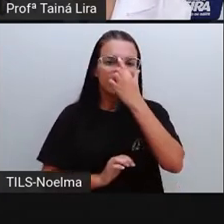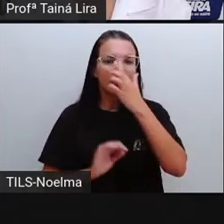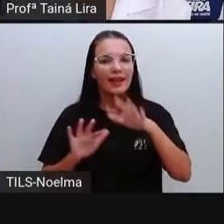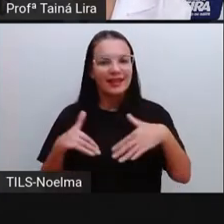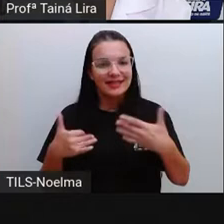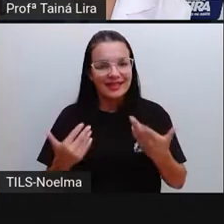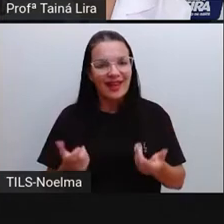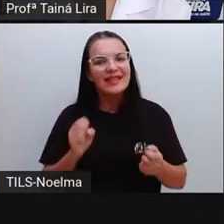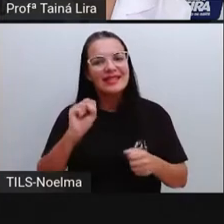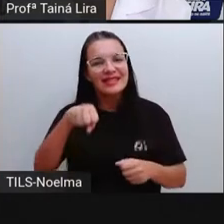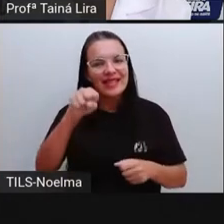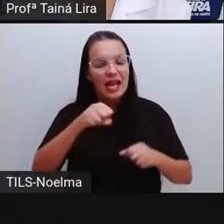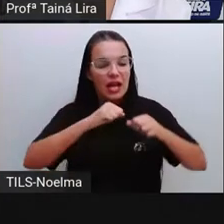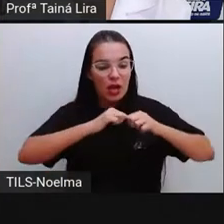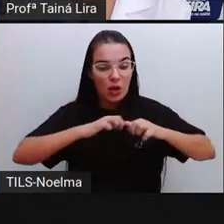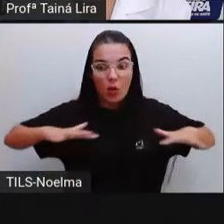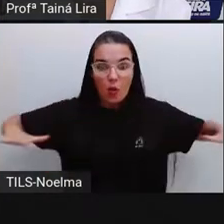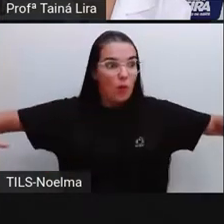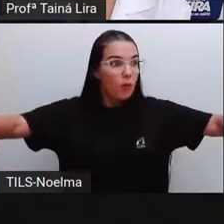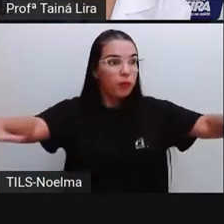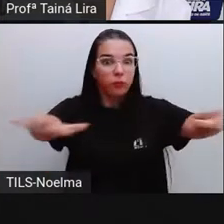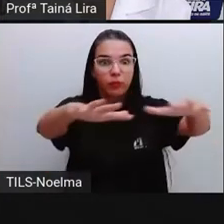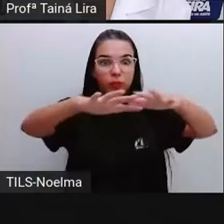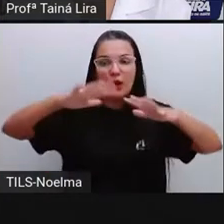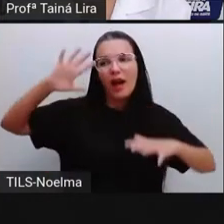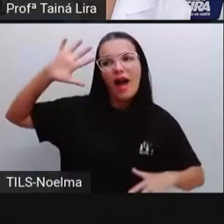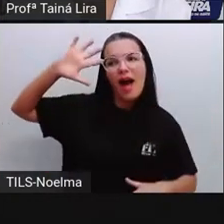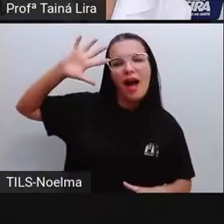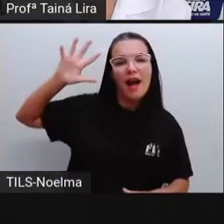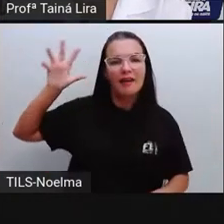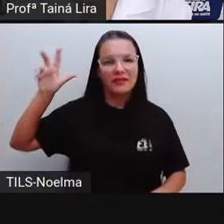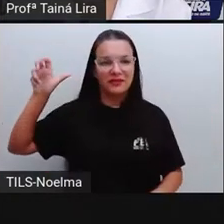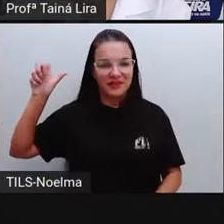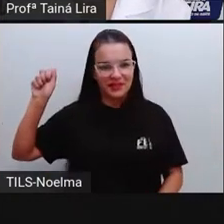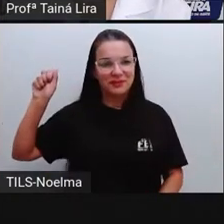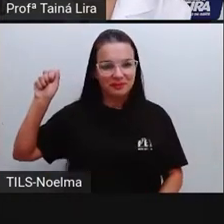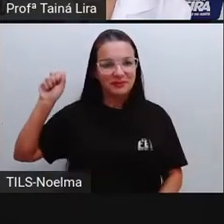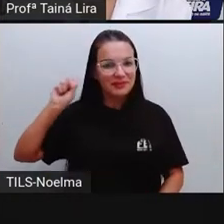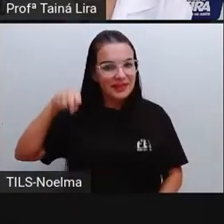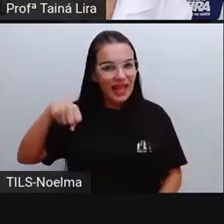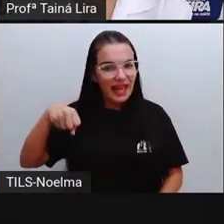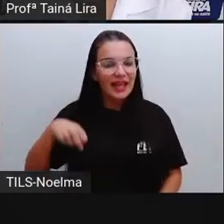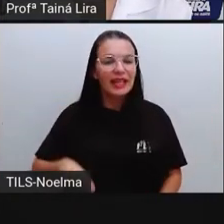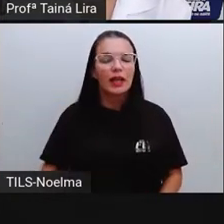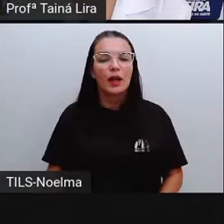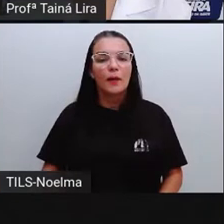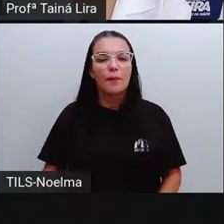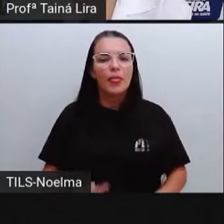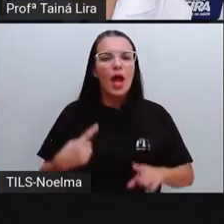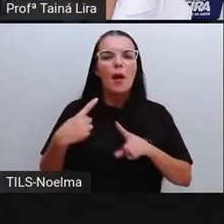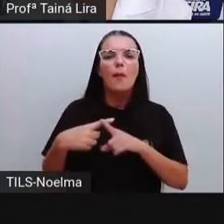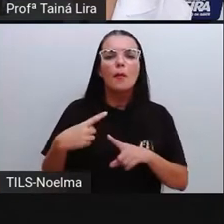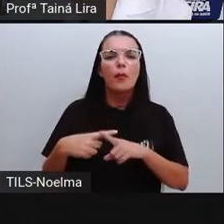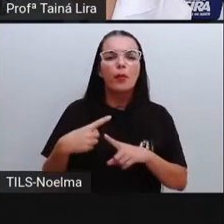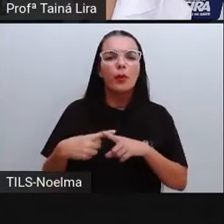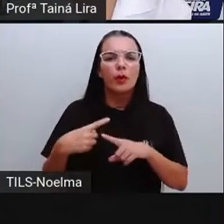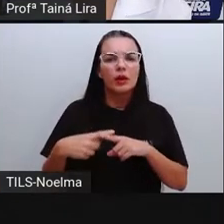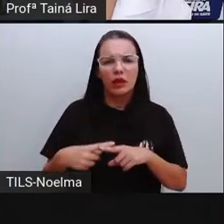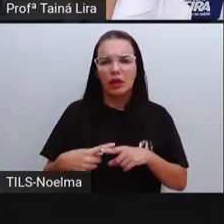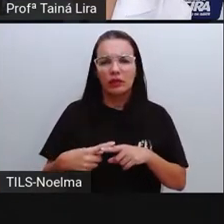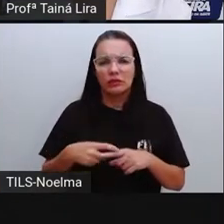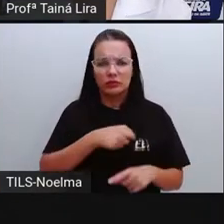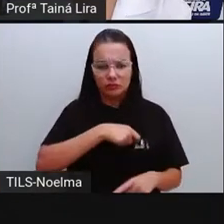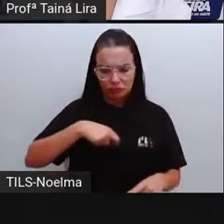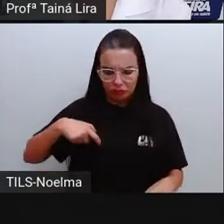É em uma savana africana, certo? Por que a zebrinha sofre